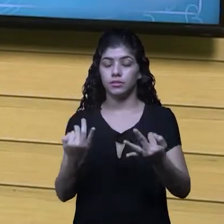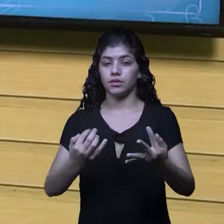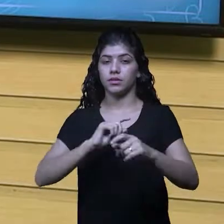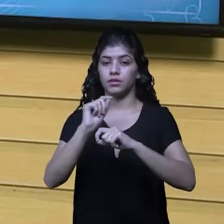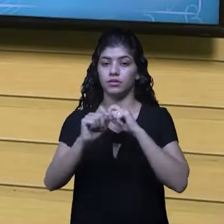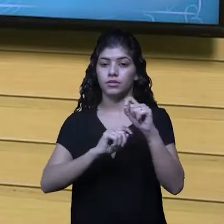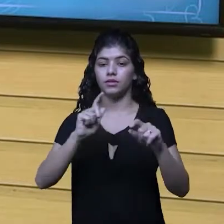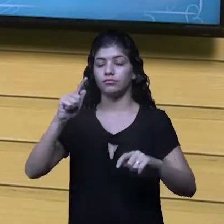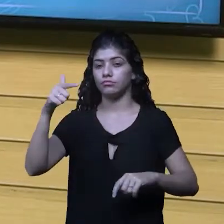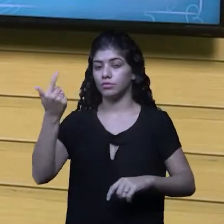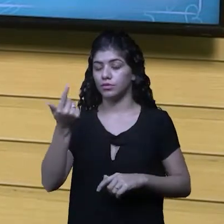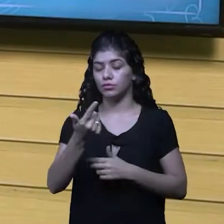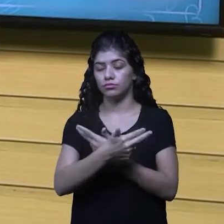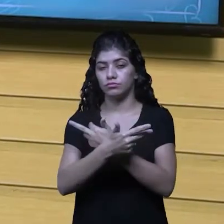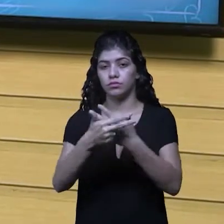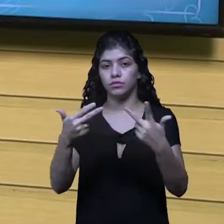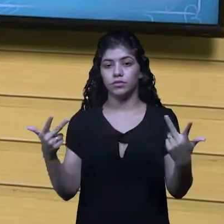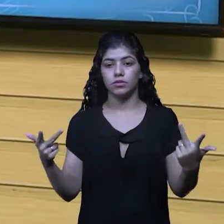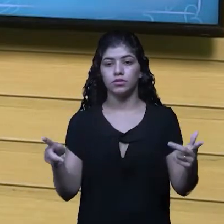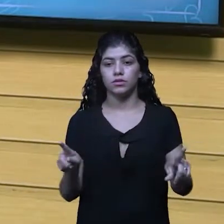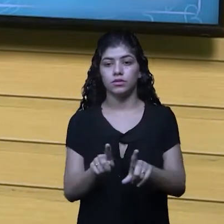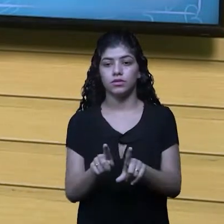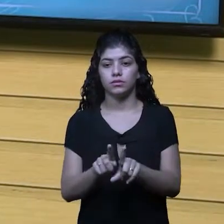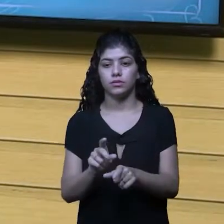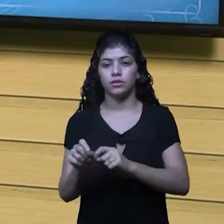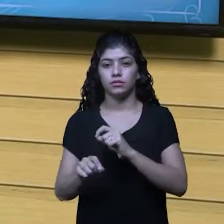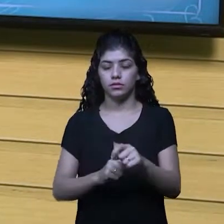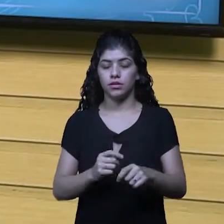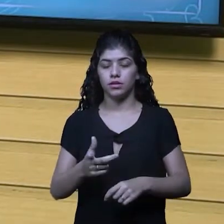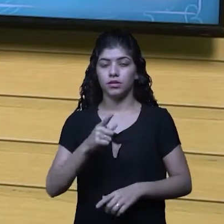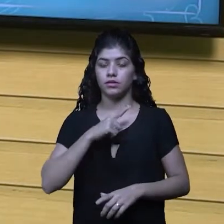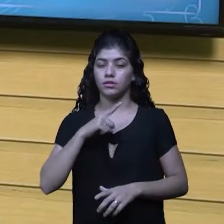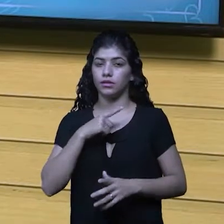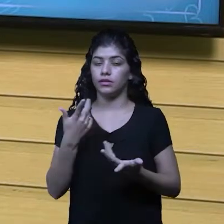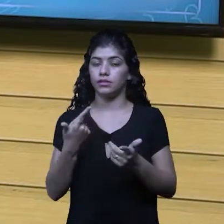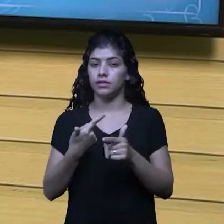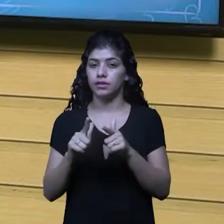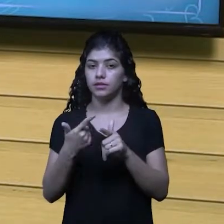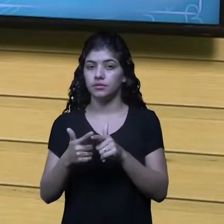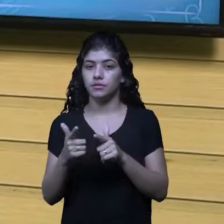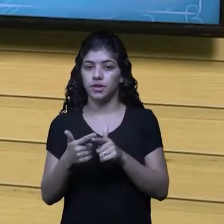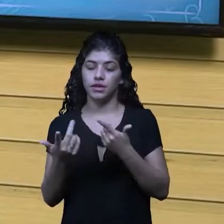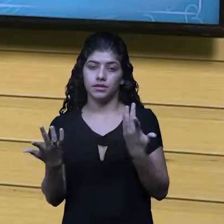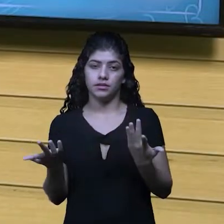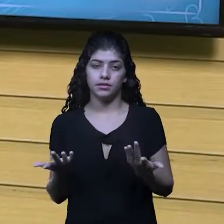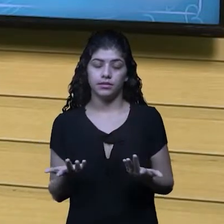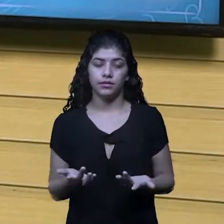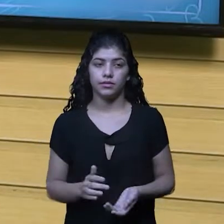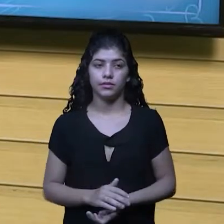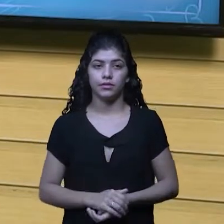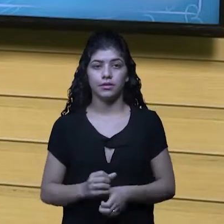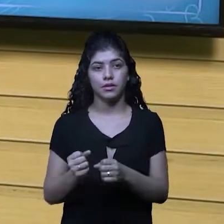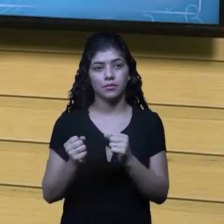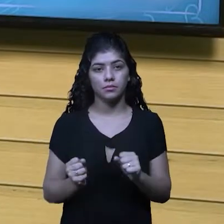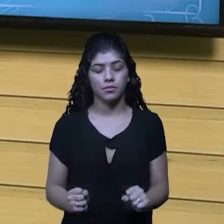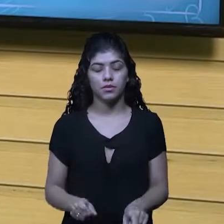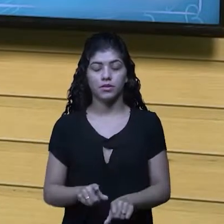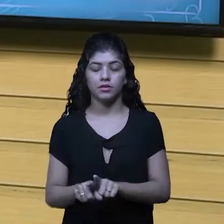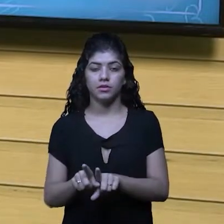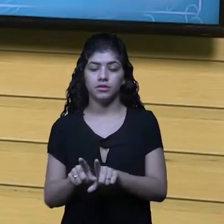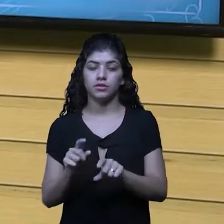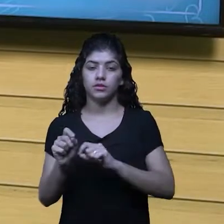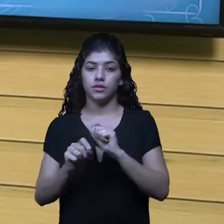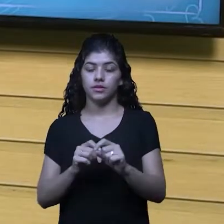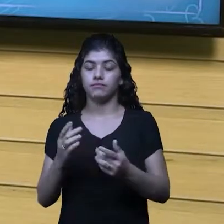que outras atitudes elas interferem na medida. Pode ser sim a